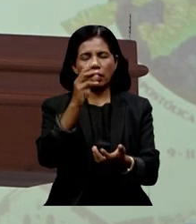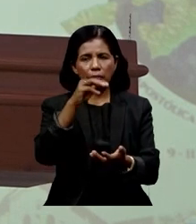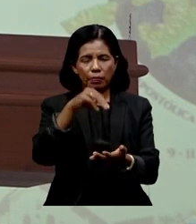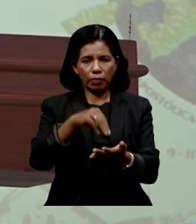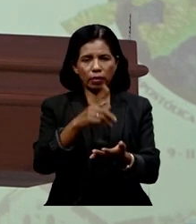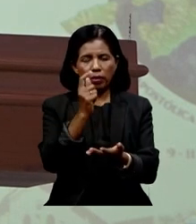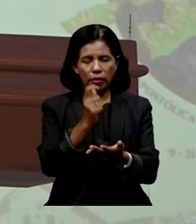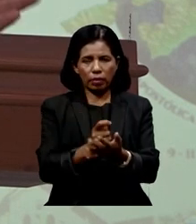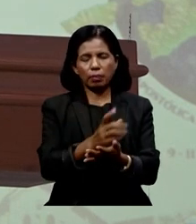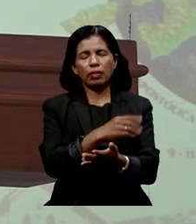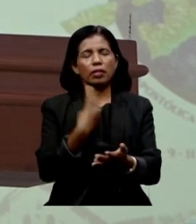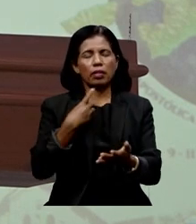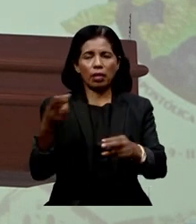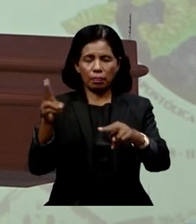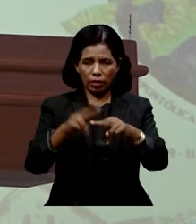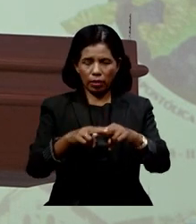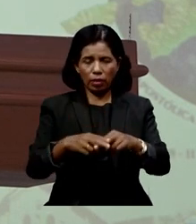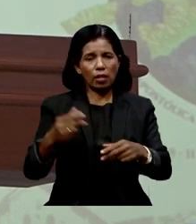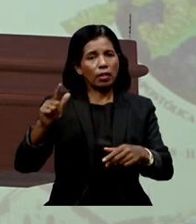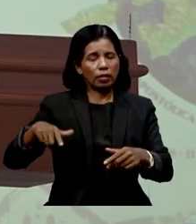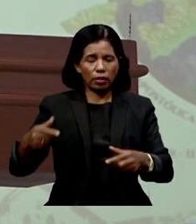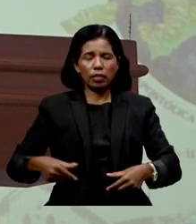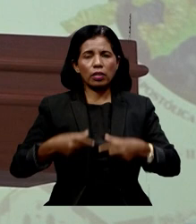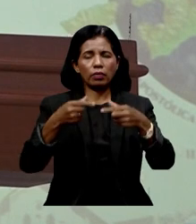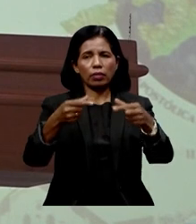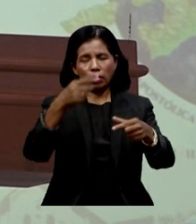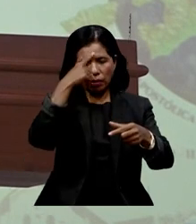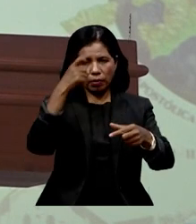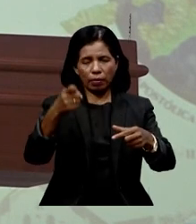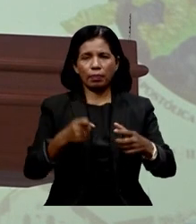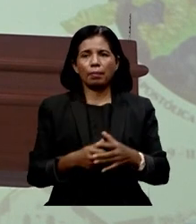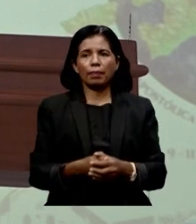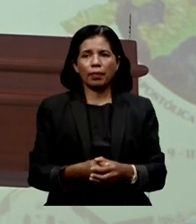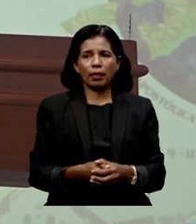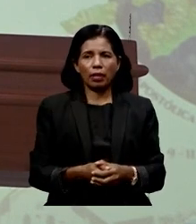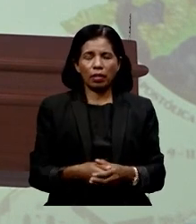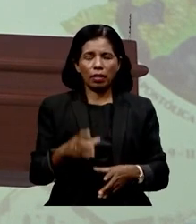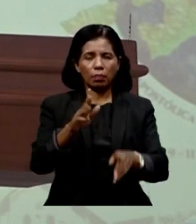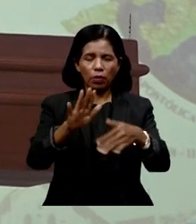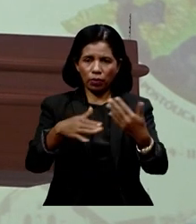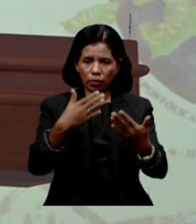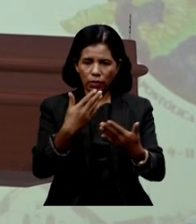bela aumenta tanto. Mas bem, orcida que entrega aquela zona, também para vigário forâneo, se a